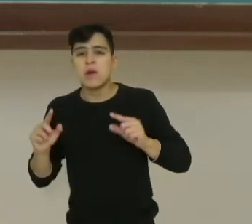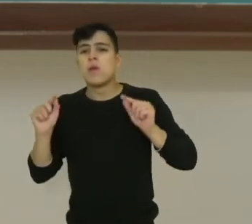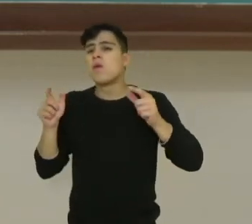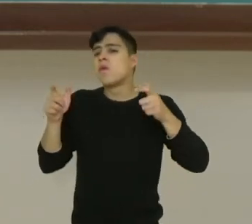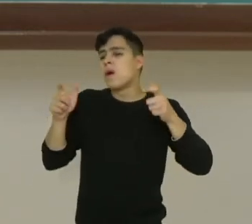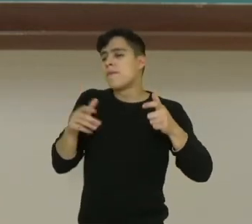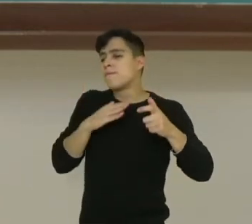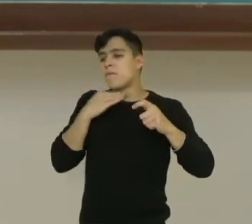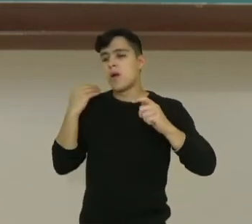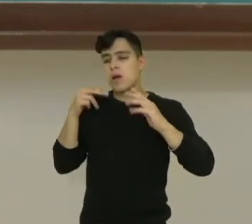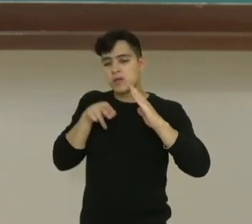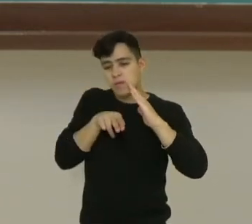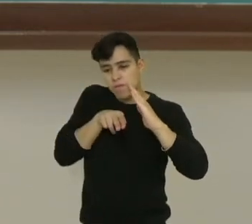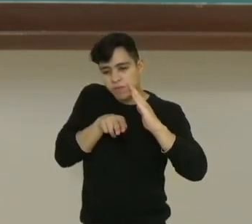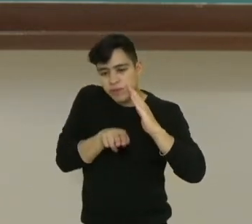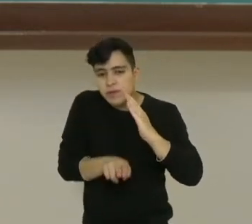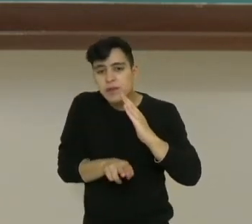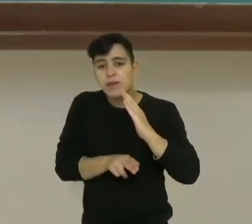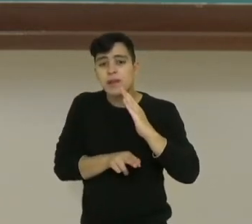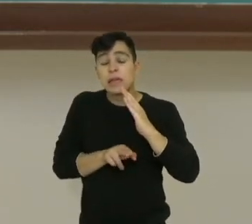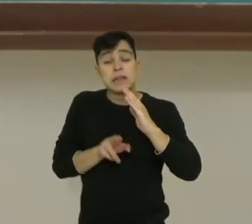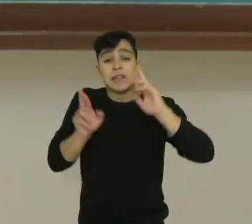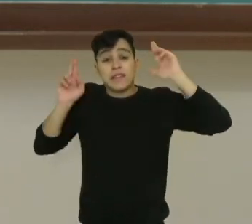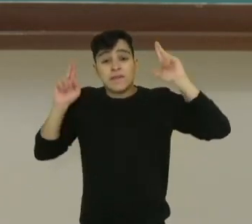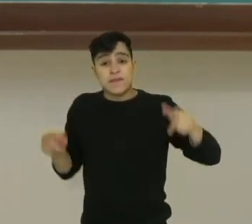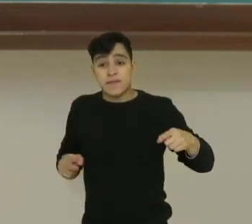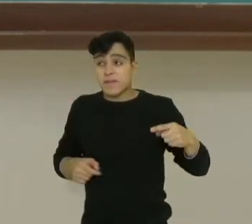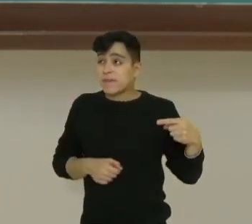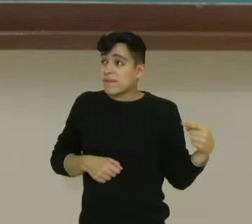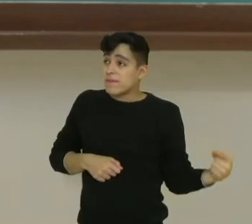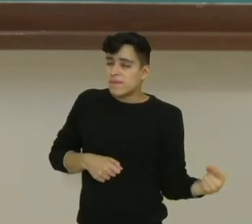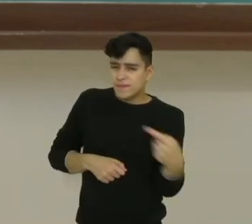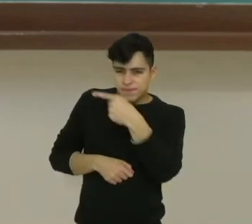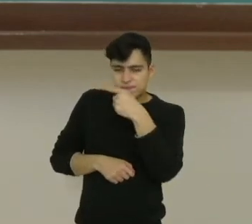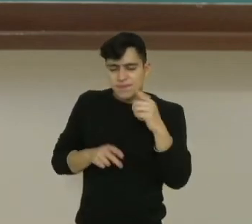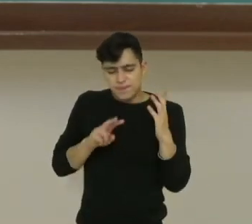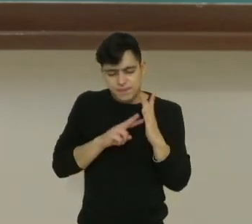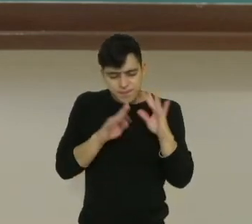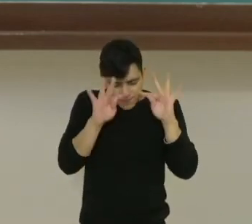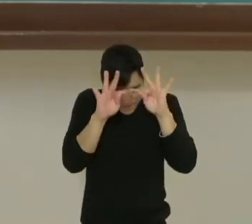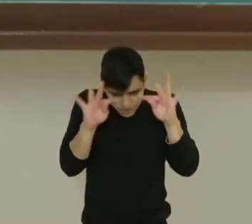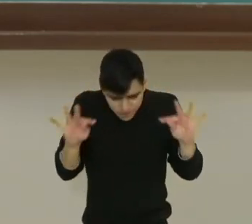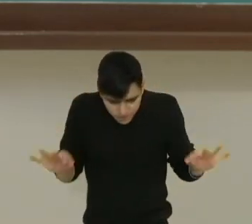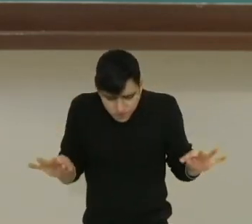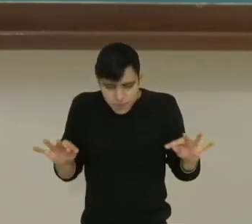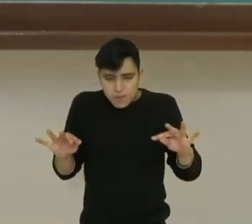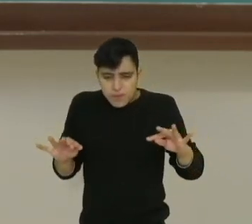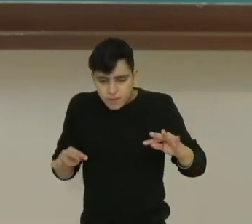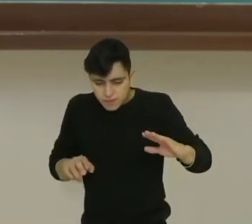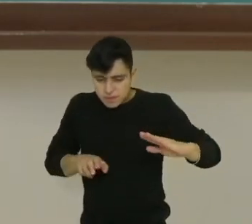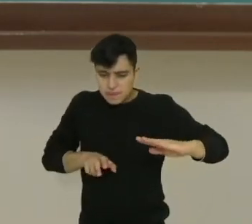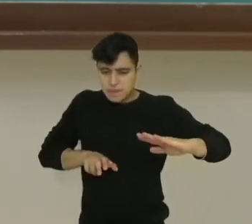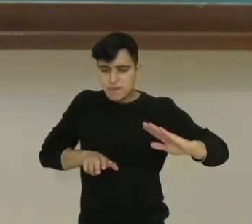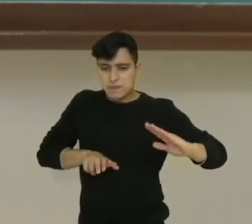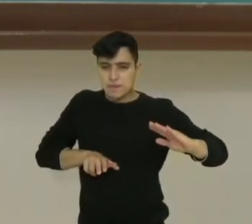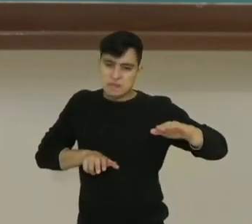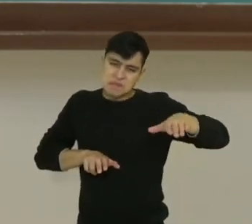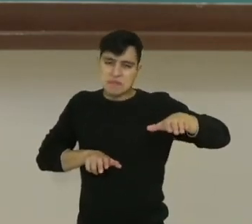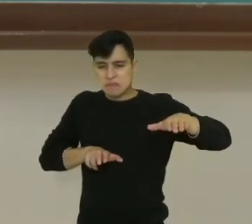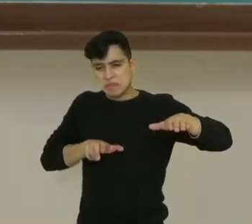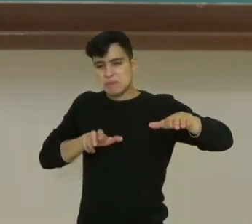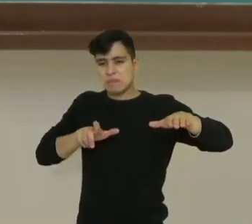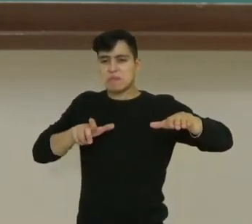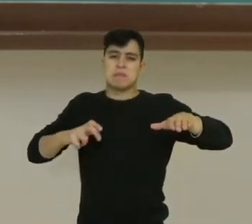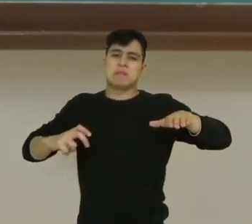sarcófago, aqui as pirâmides são templos, onde eles praticavam os rituais e faziam os sacrifícios humanos